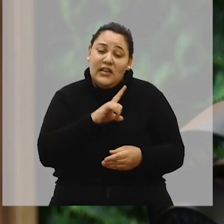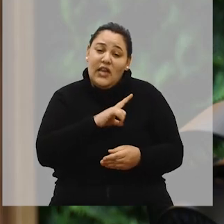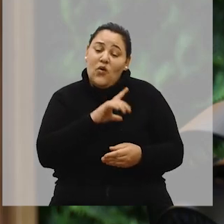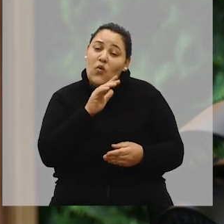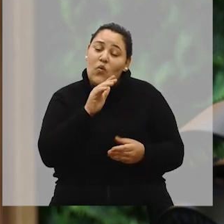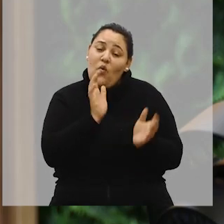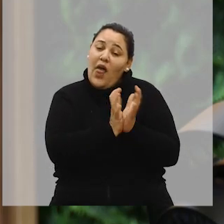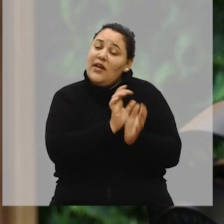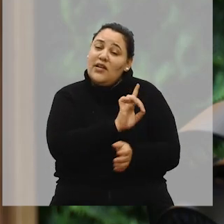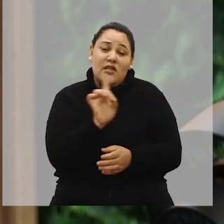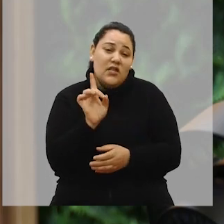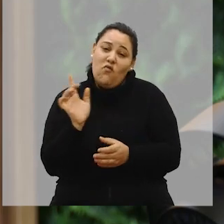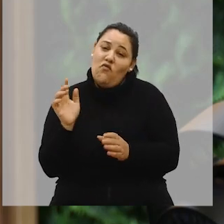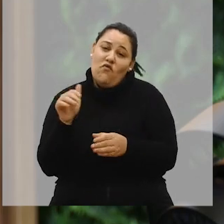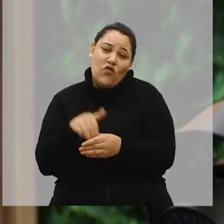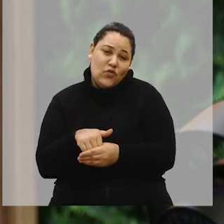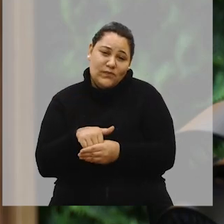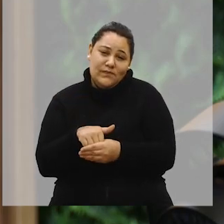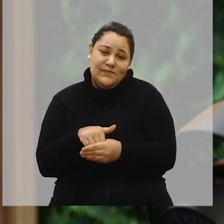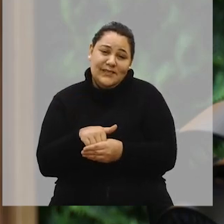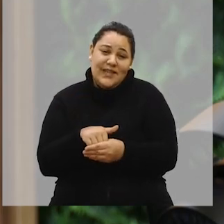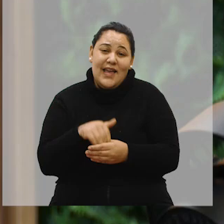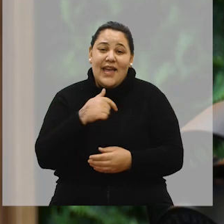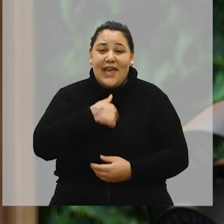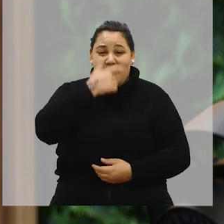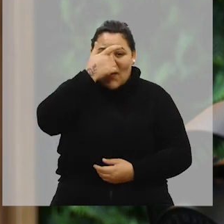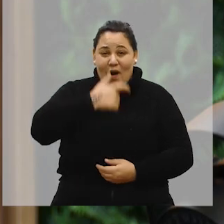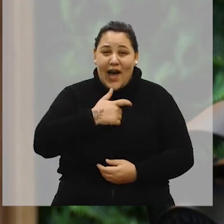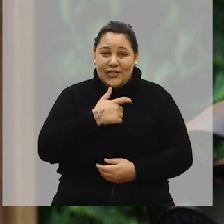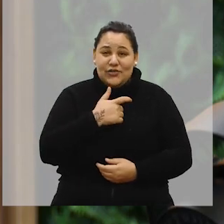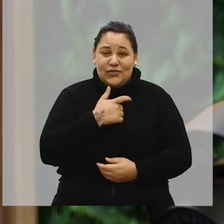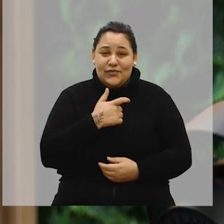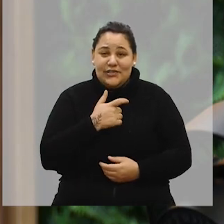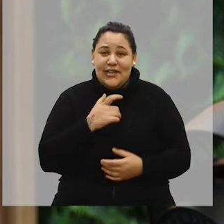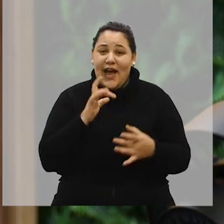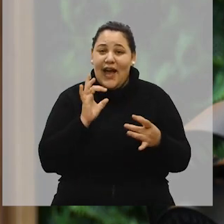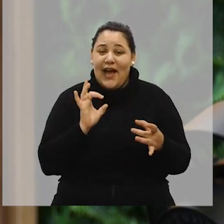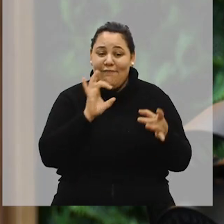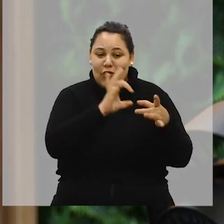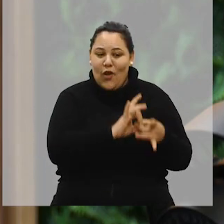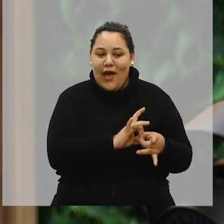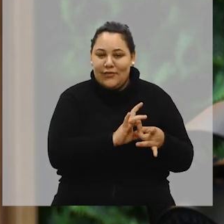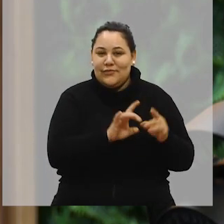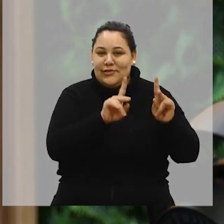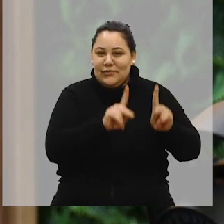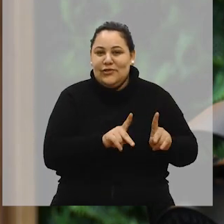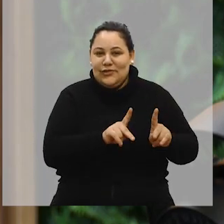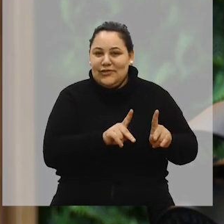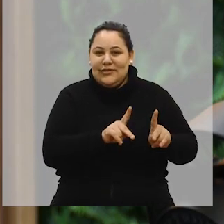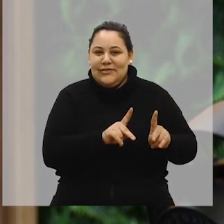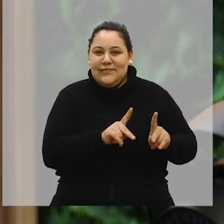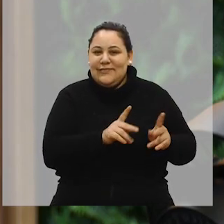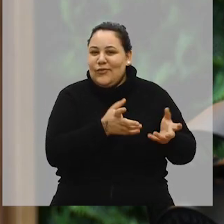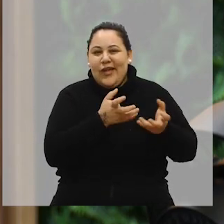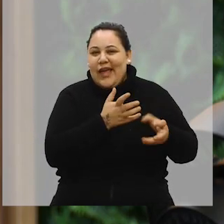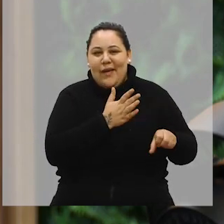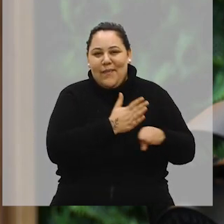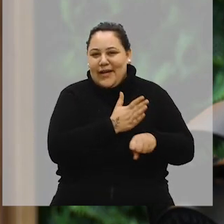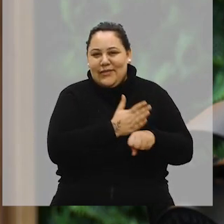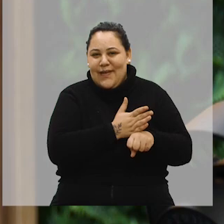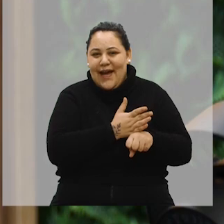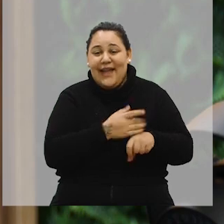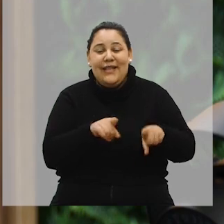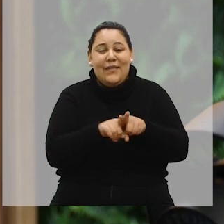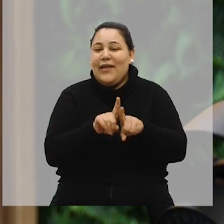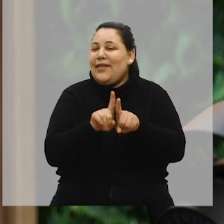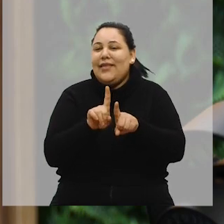votaram. Eu acho que isso tá literalmente intrínseco à questão das pessoas não buscarem